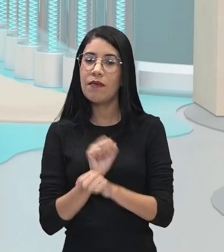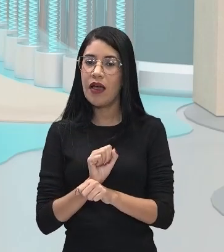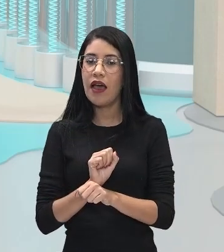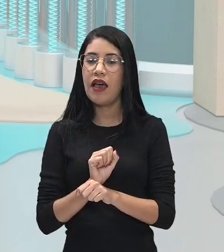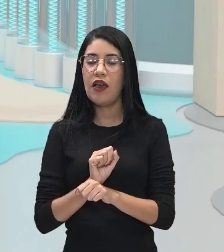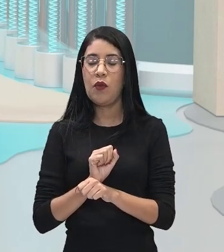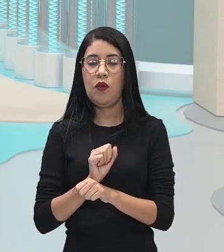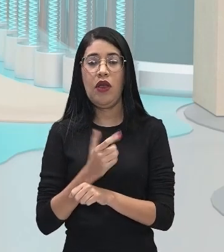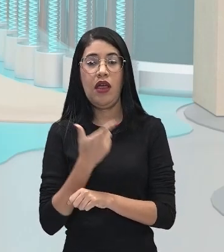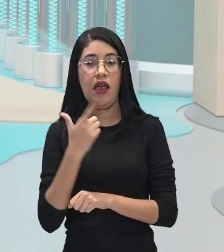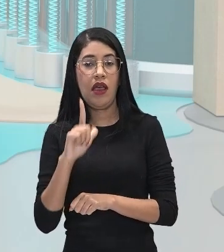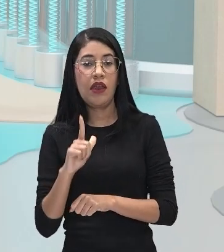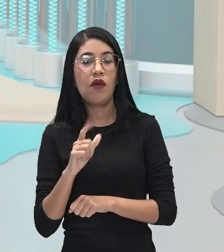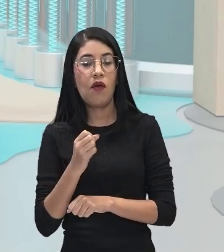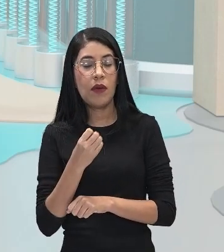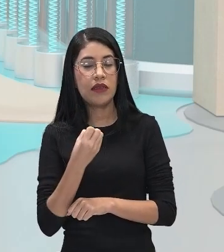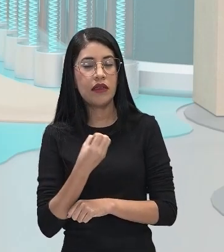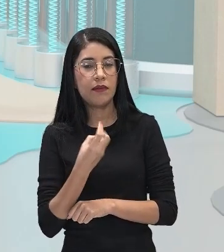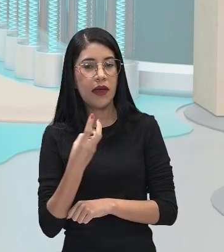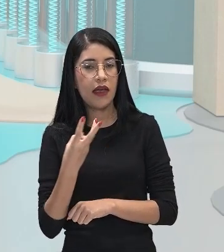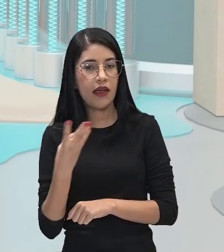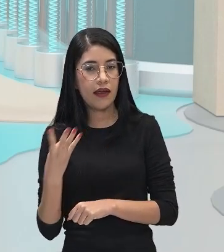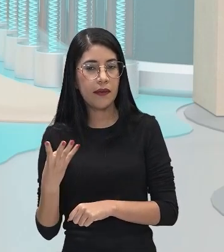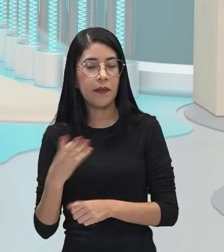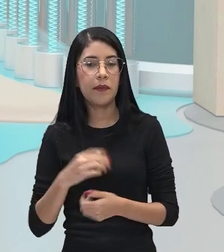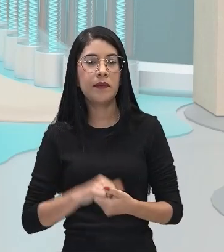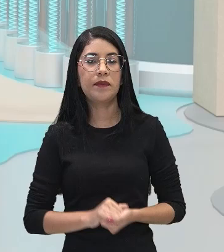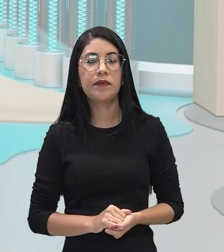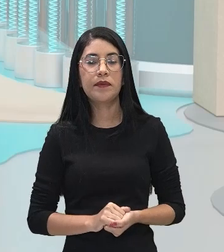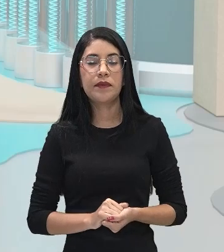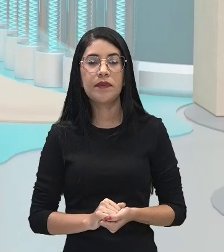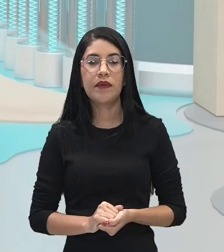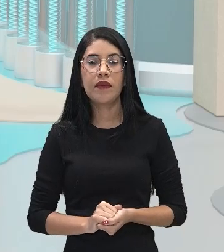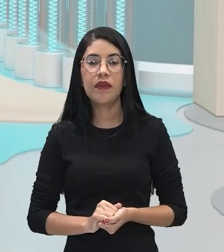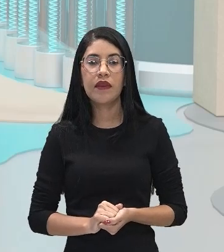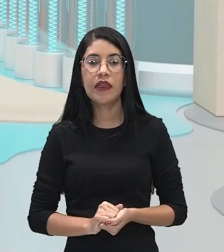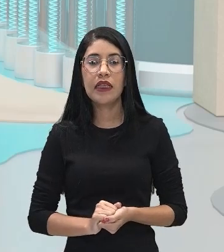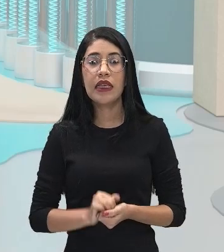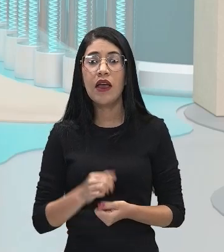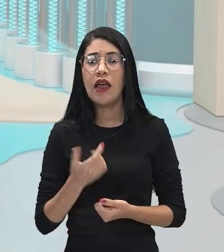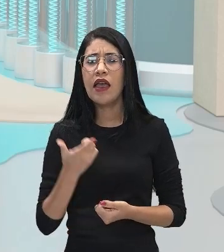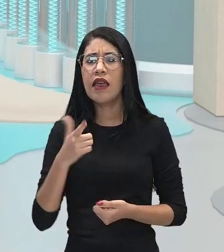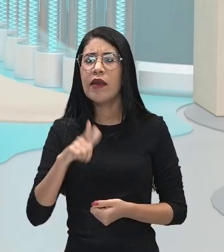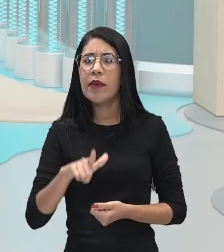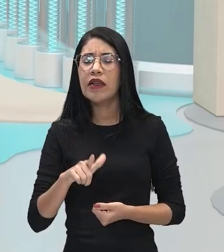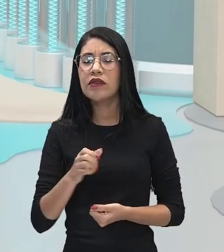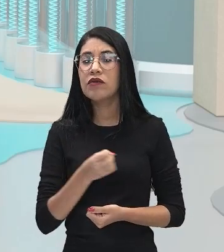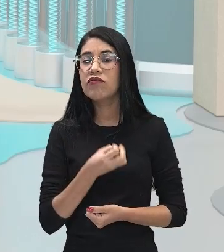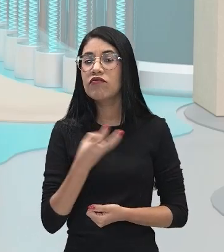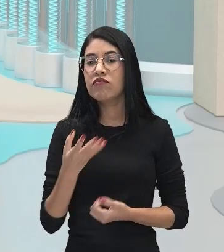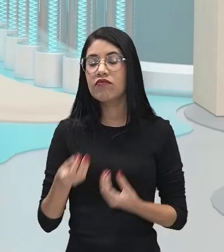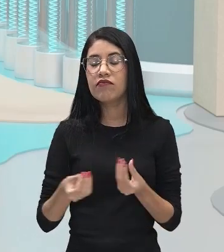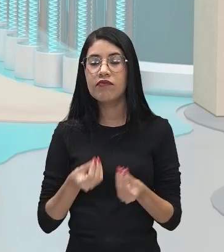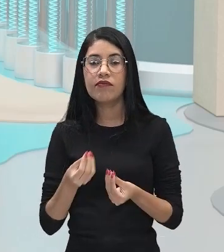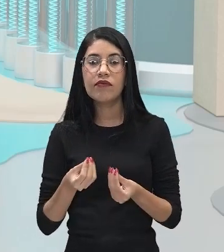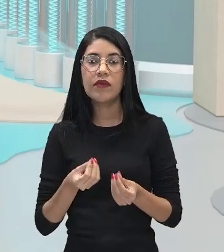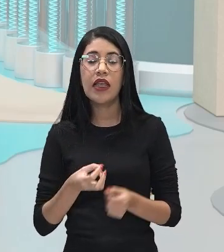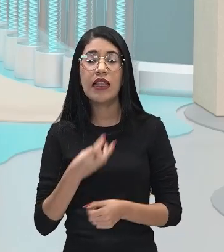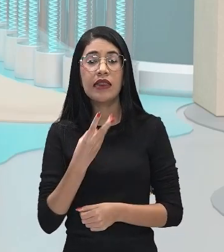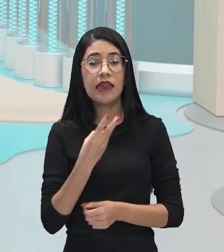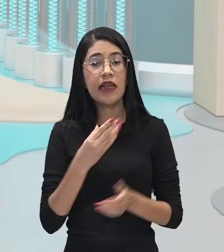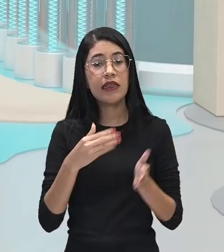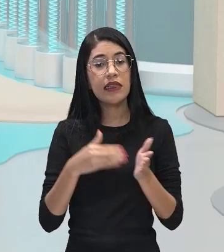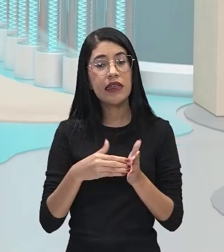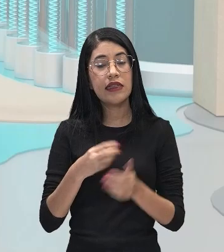eu inicio a contagem, ok? Na questão das repetições durante esses exercícios, de 3 a